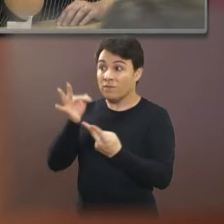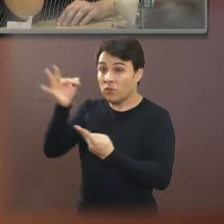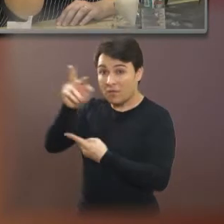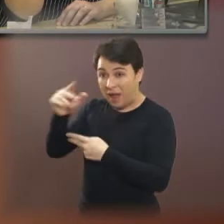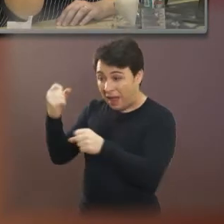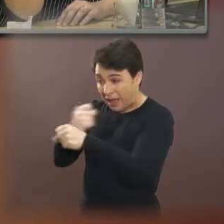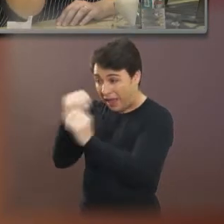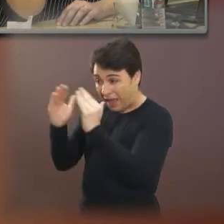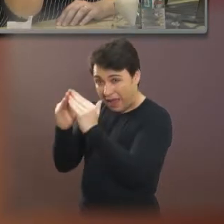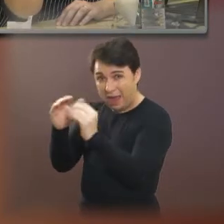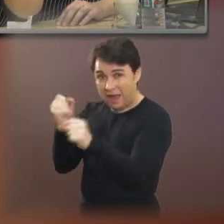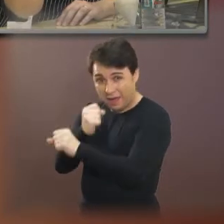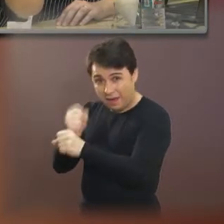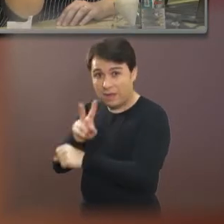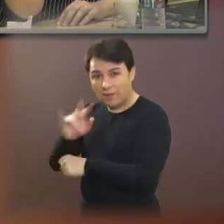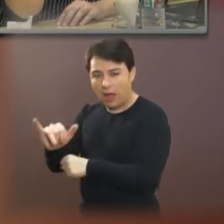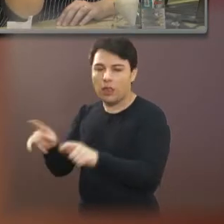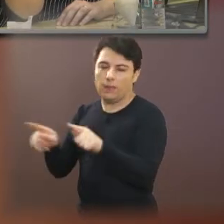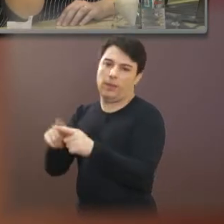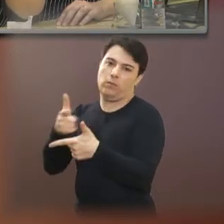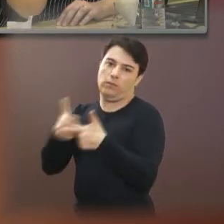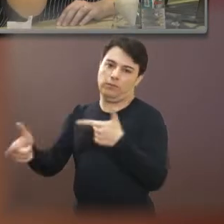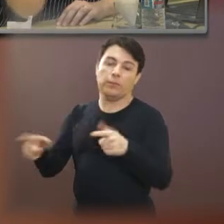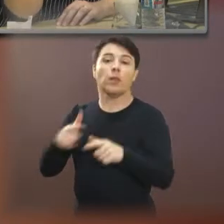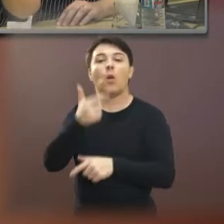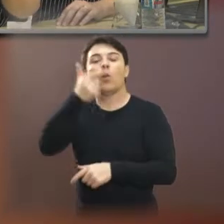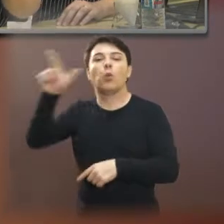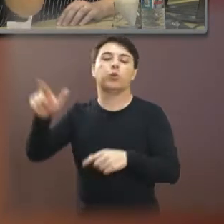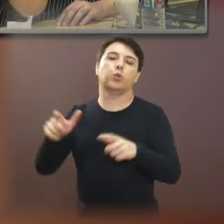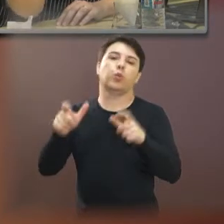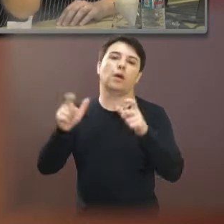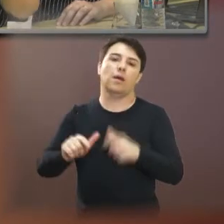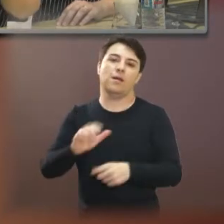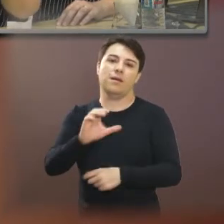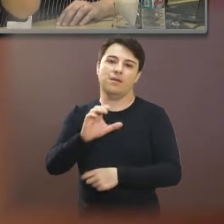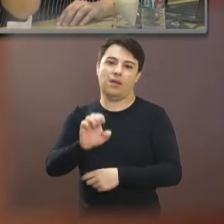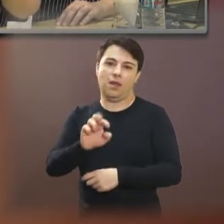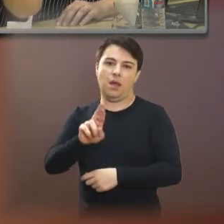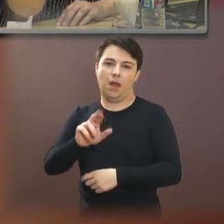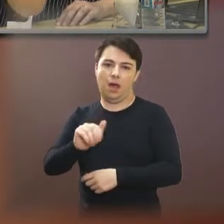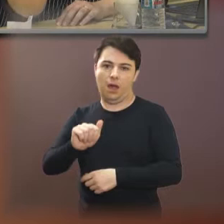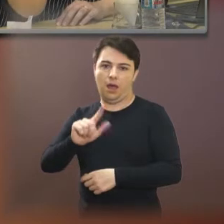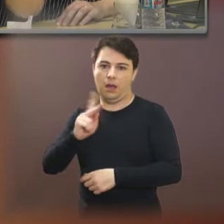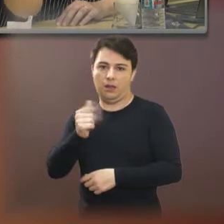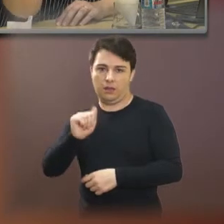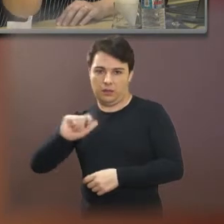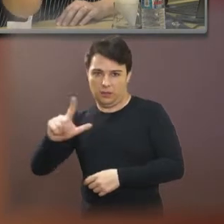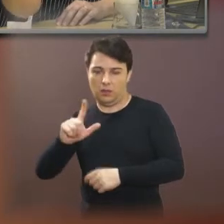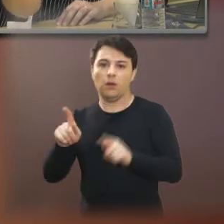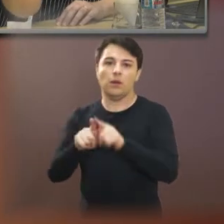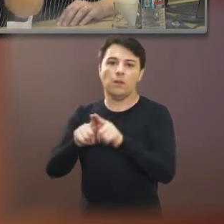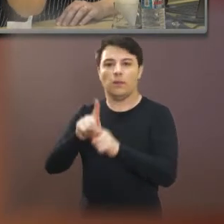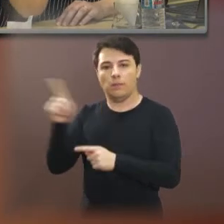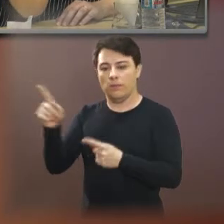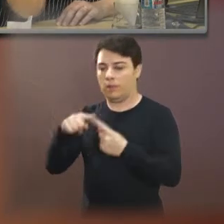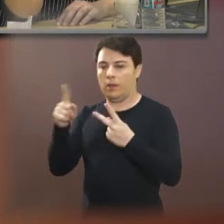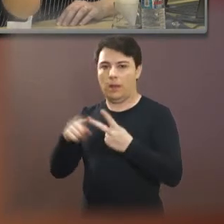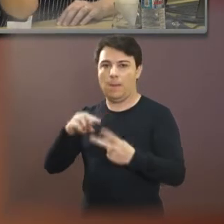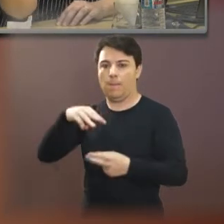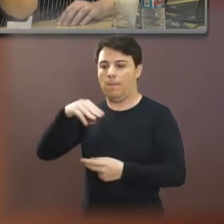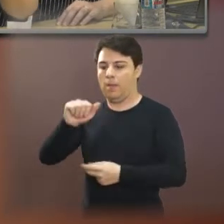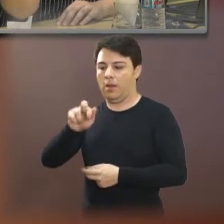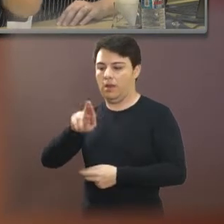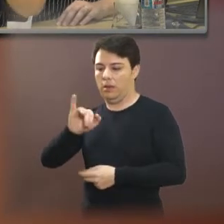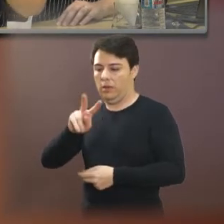áreas livres, áreas com bastante potencial construtivo. A área do Marivã existe um